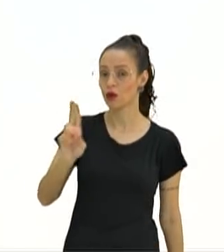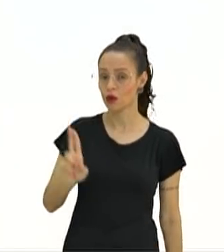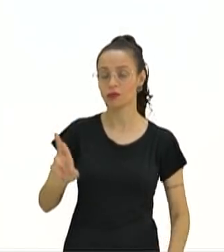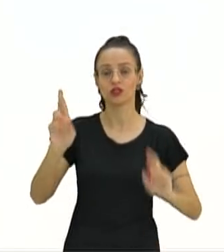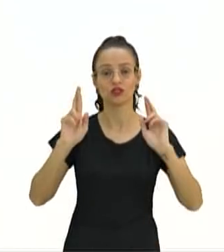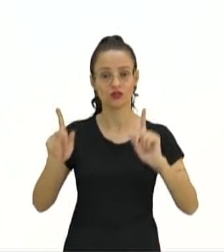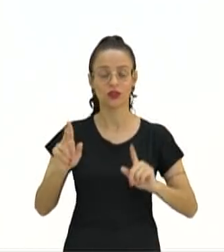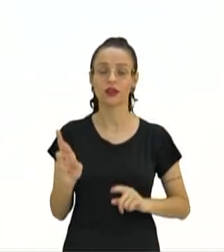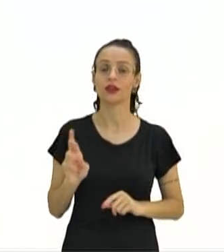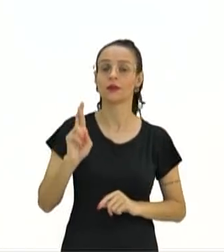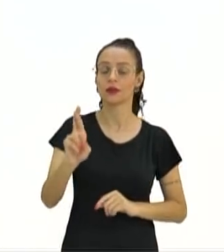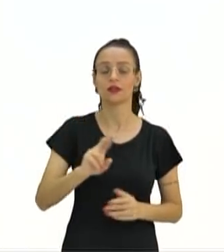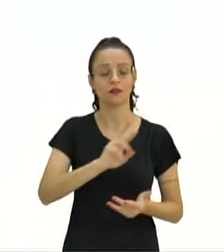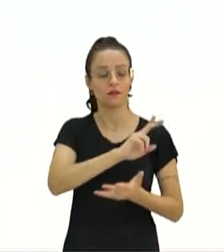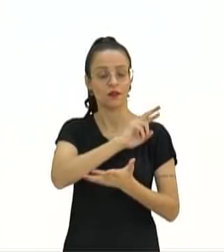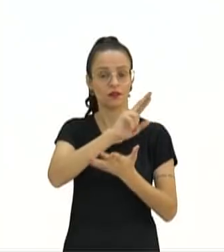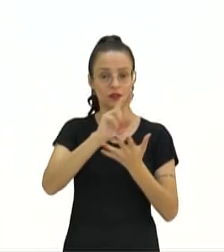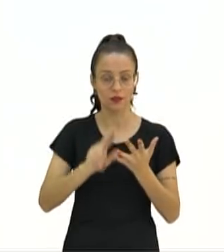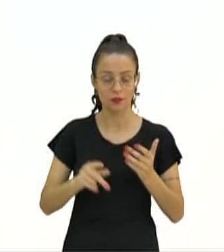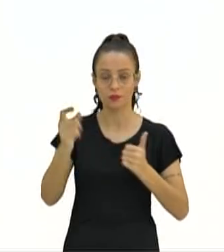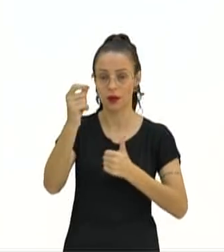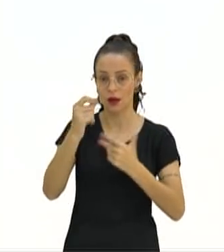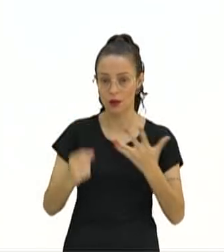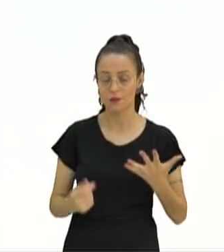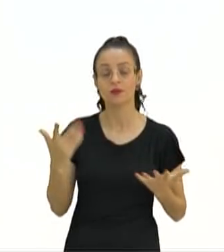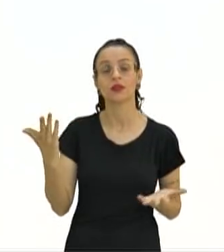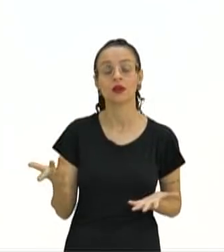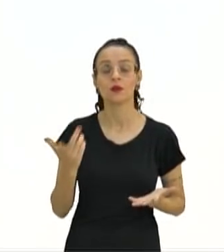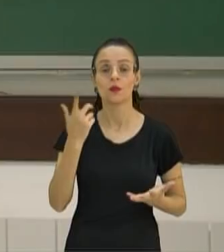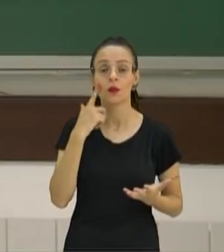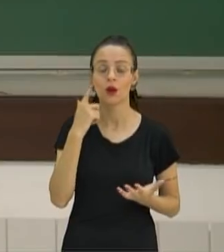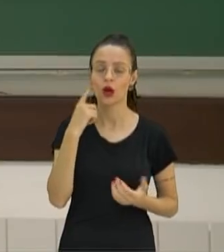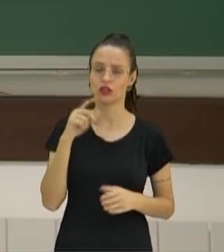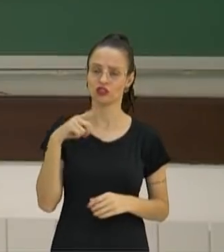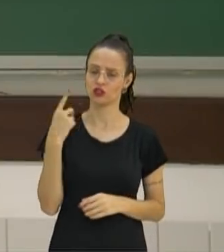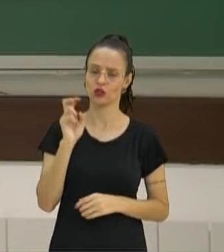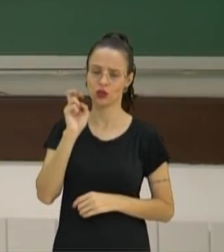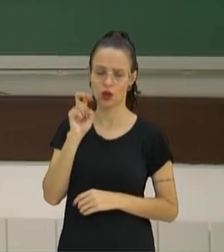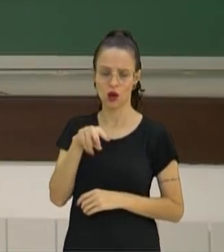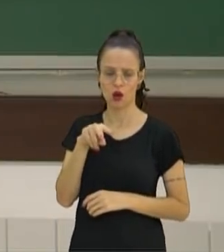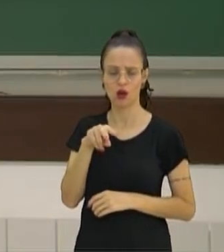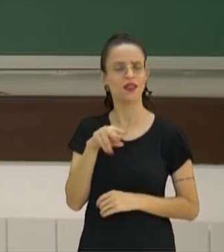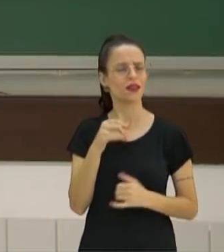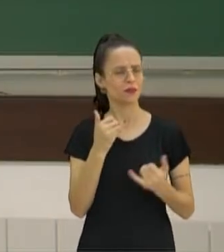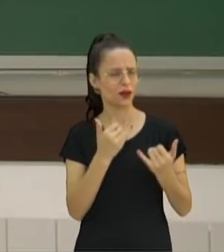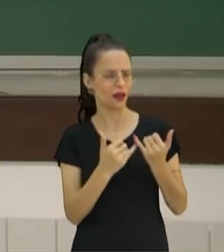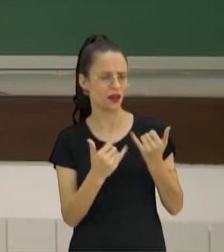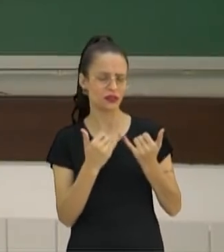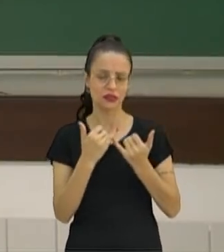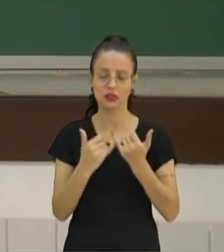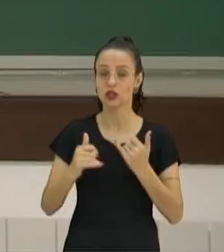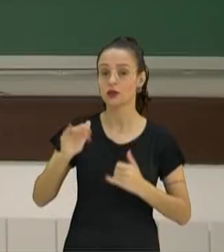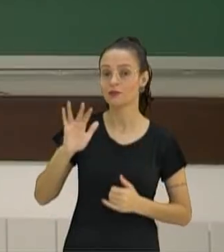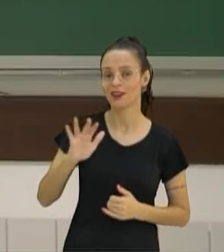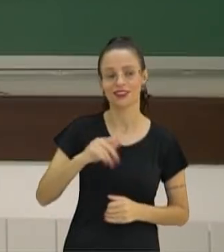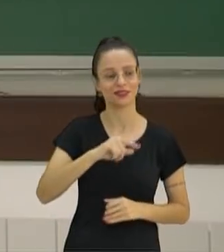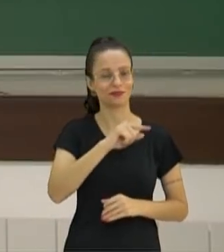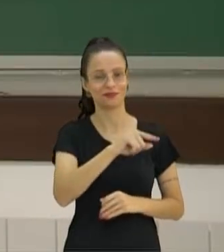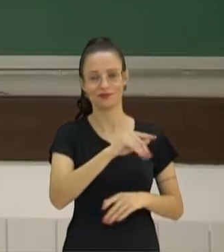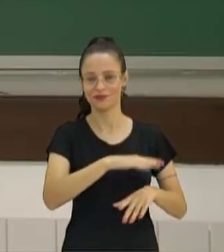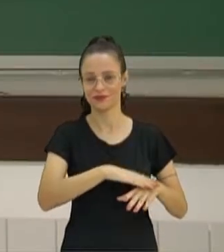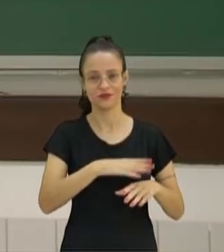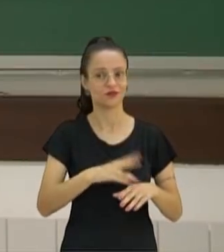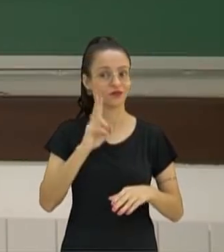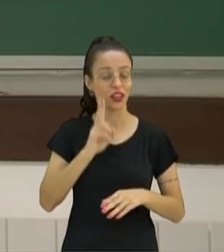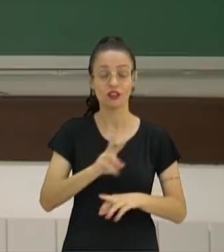representando elementos diversos. Então, às vezes, a gente de fora olha, pode achar até parecido, mas para eles é